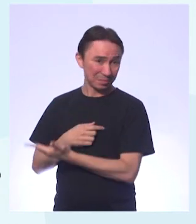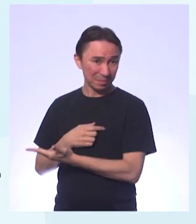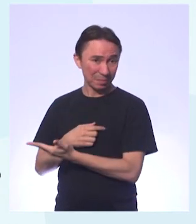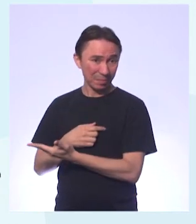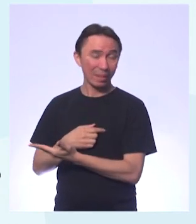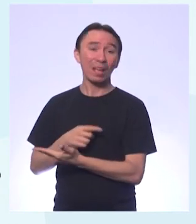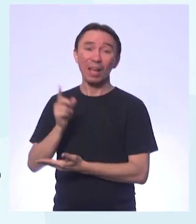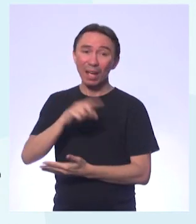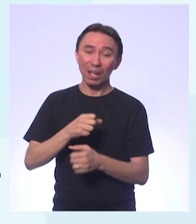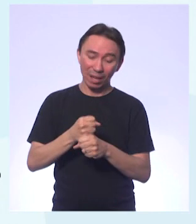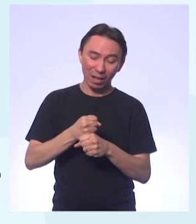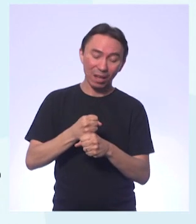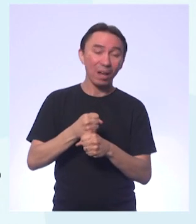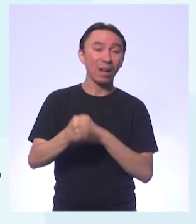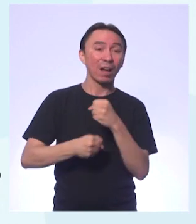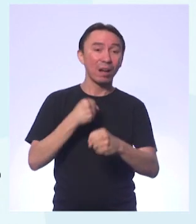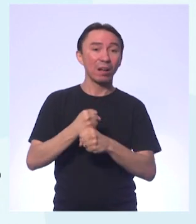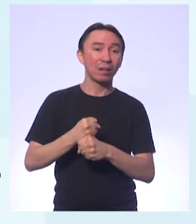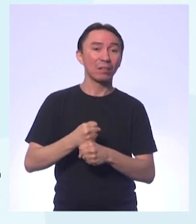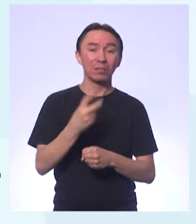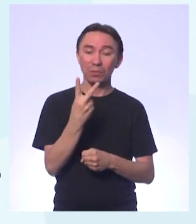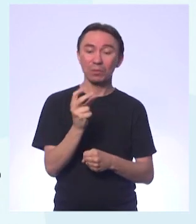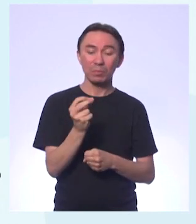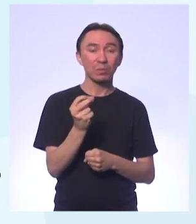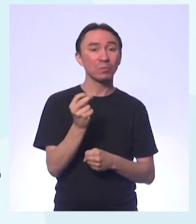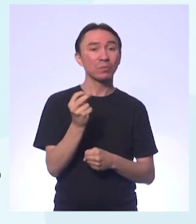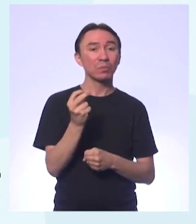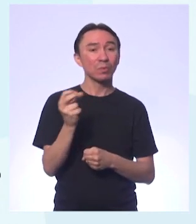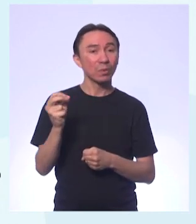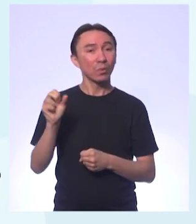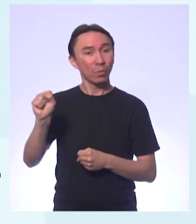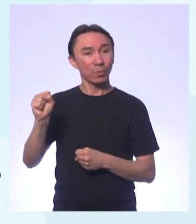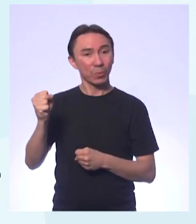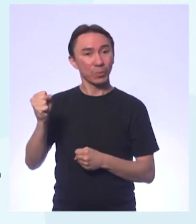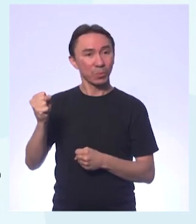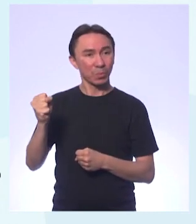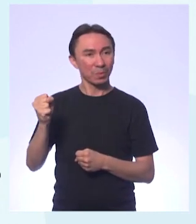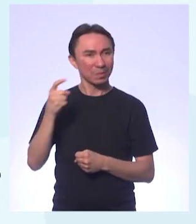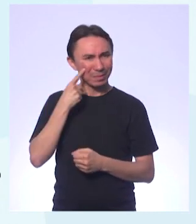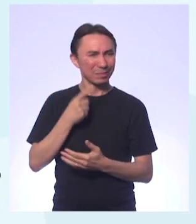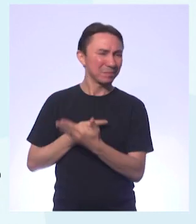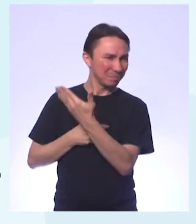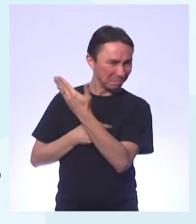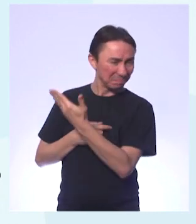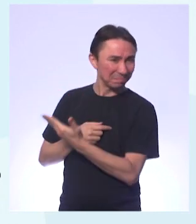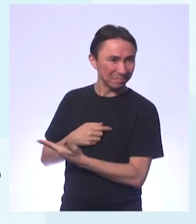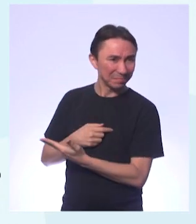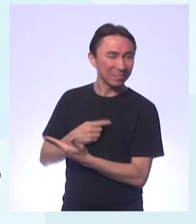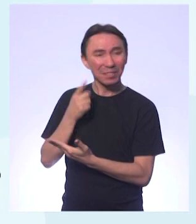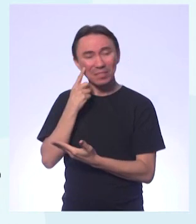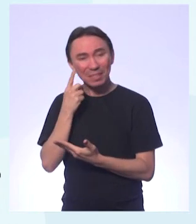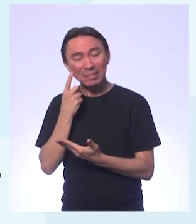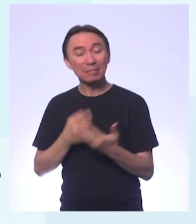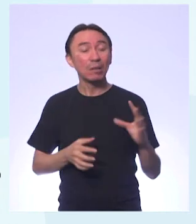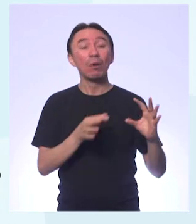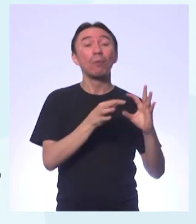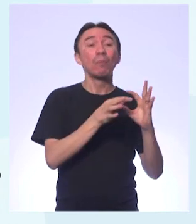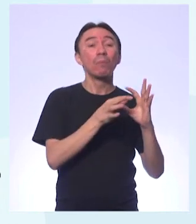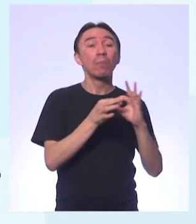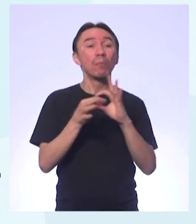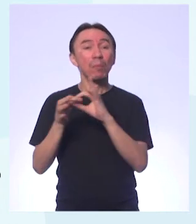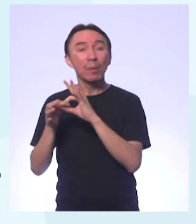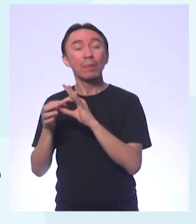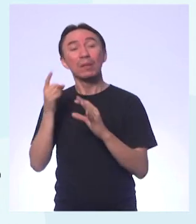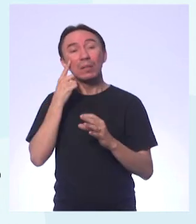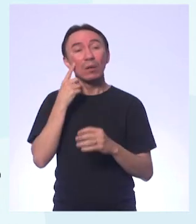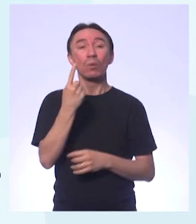em 2021. É uma cena de 2008. Eu vou deixar um minutinho para que vocês me tragam a contextualização desta